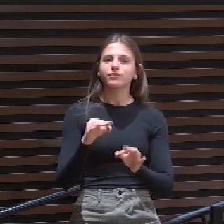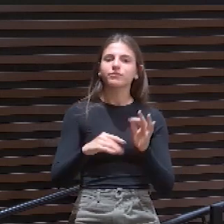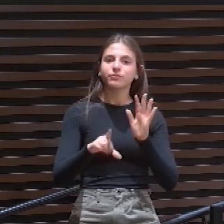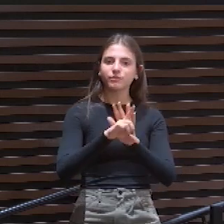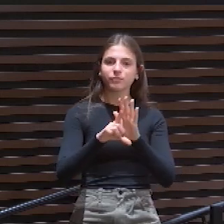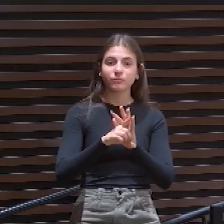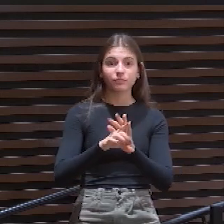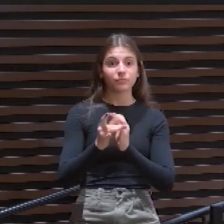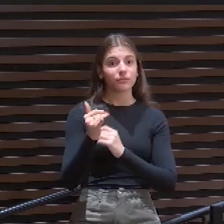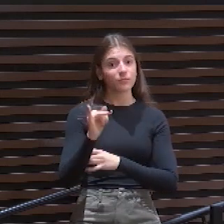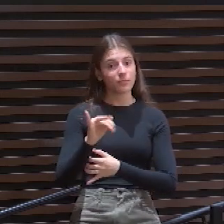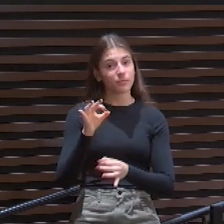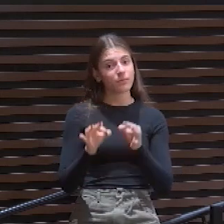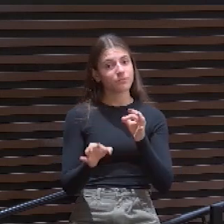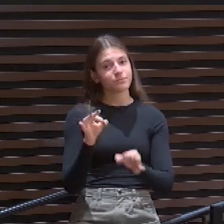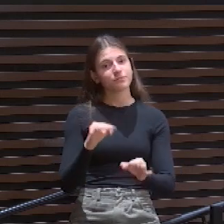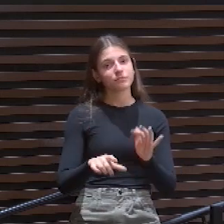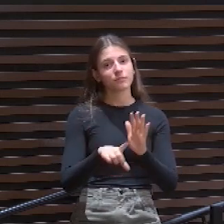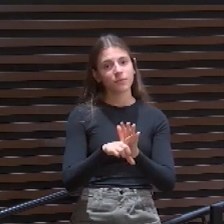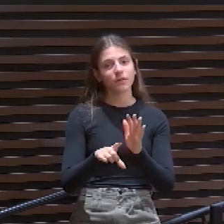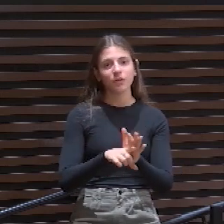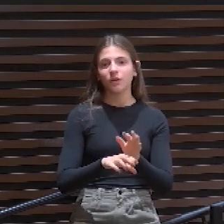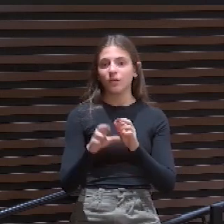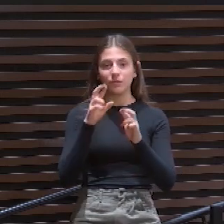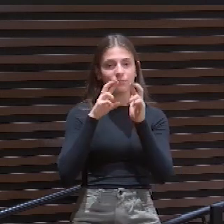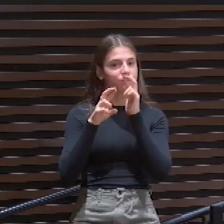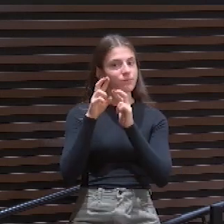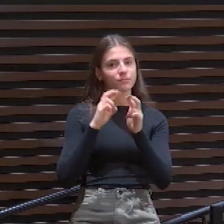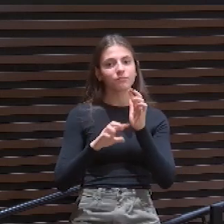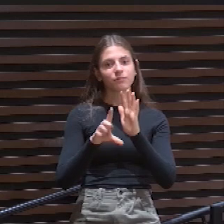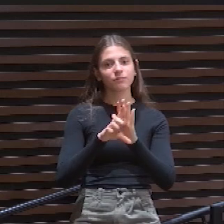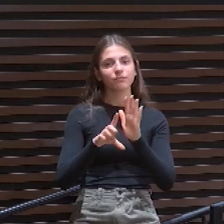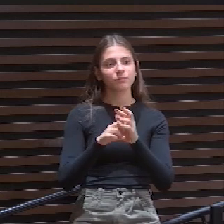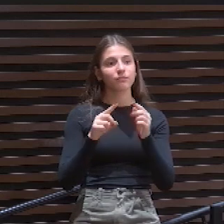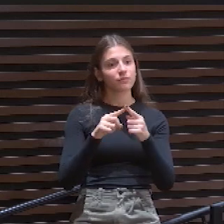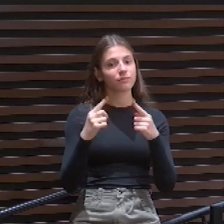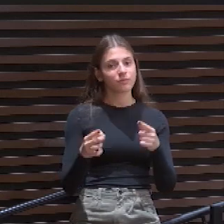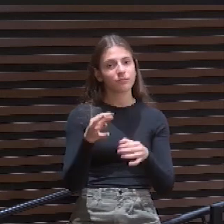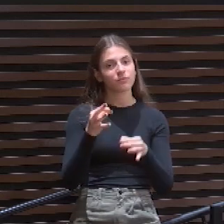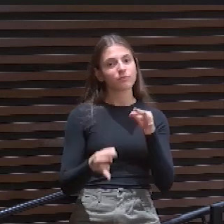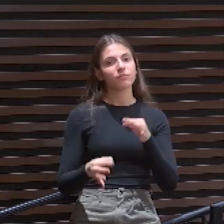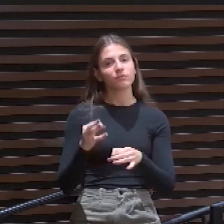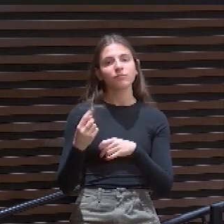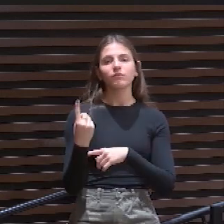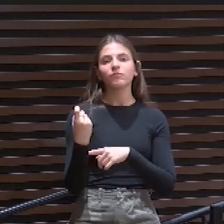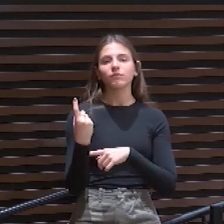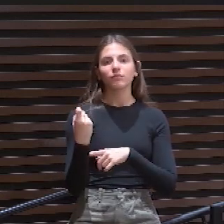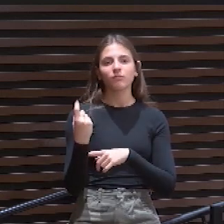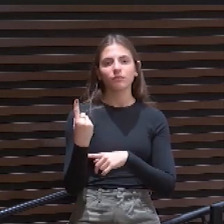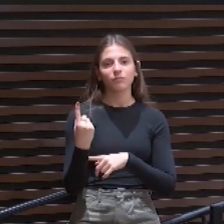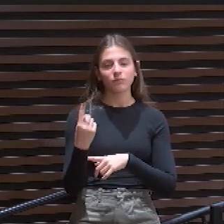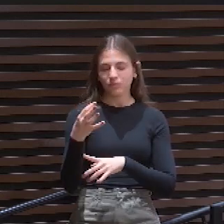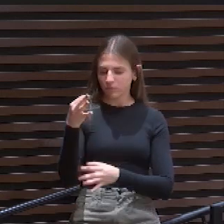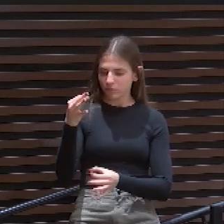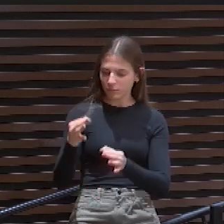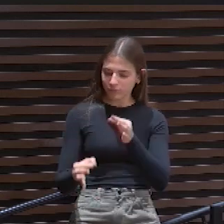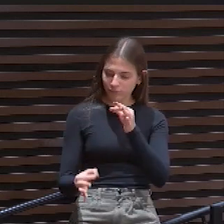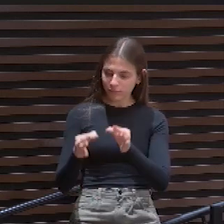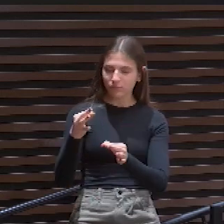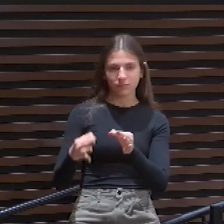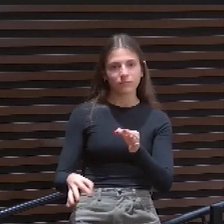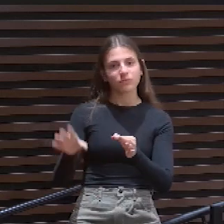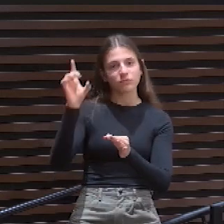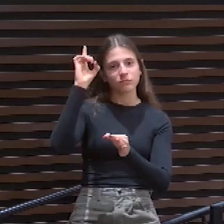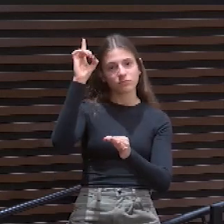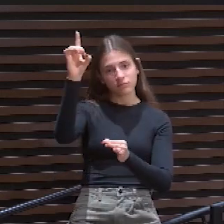se julgas a lei, não és observador da lei, mas juiz. Um só é legislador e